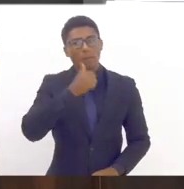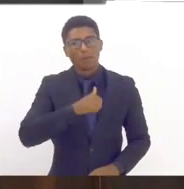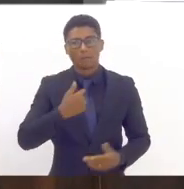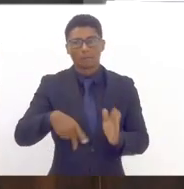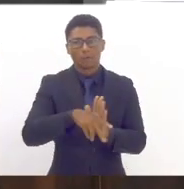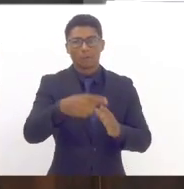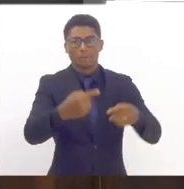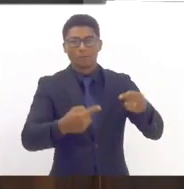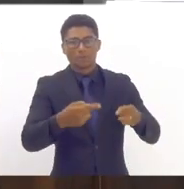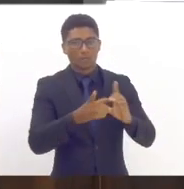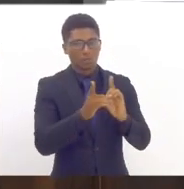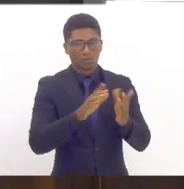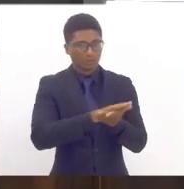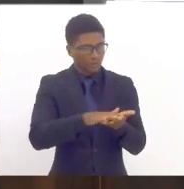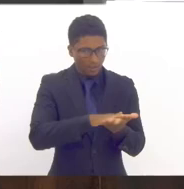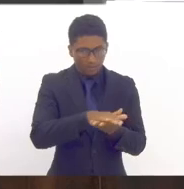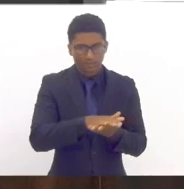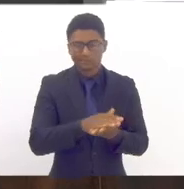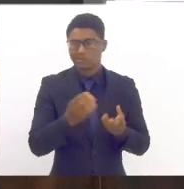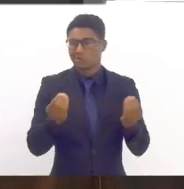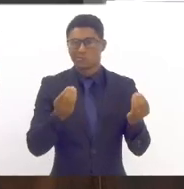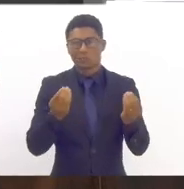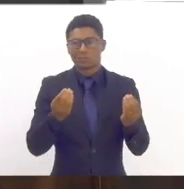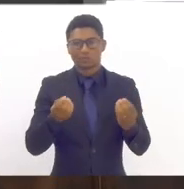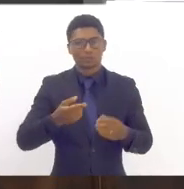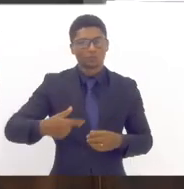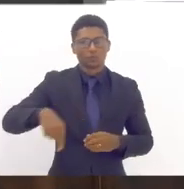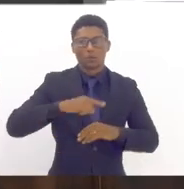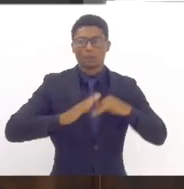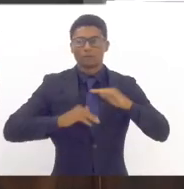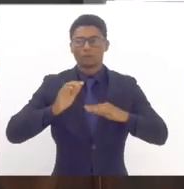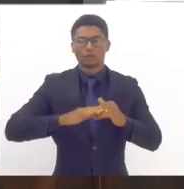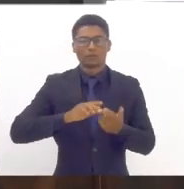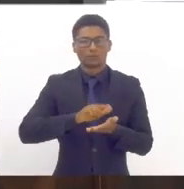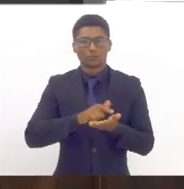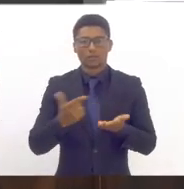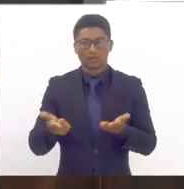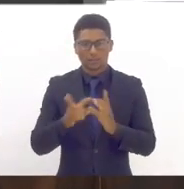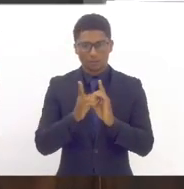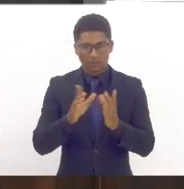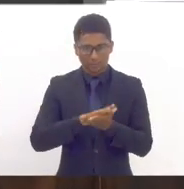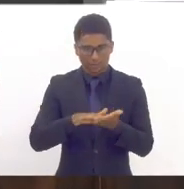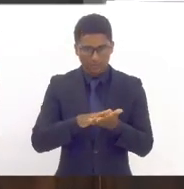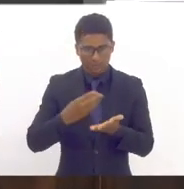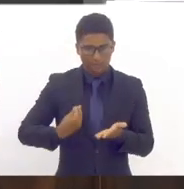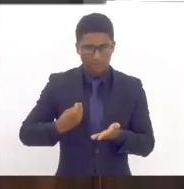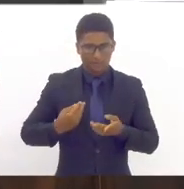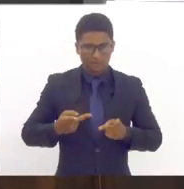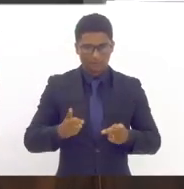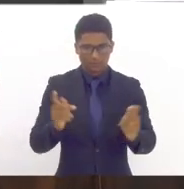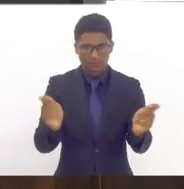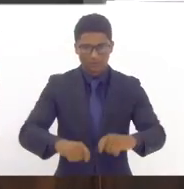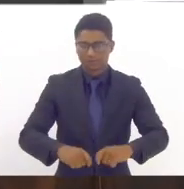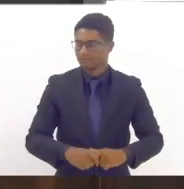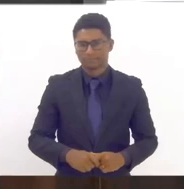democracia? Sobreviveríamos nós, jornalistas, num Brasil sem a democracia? Vamos às ruas todos os dias e